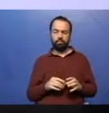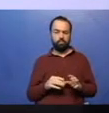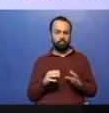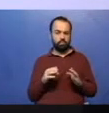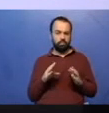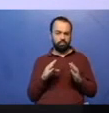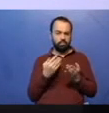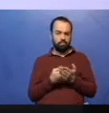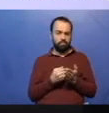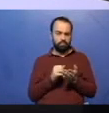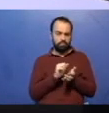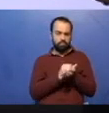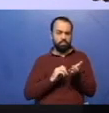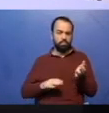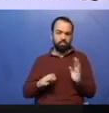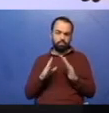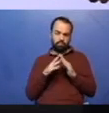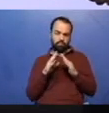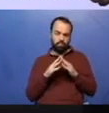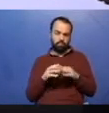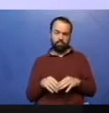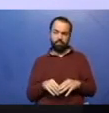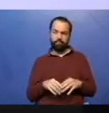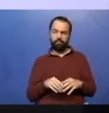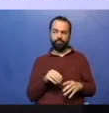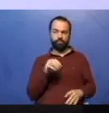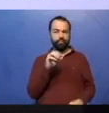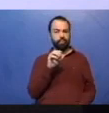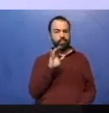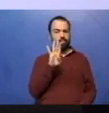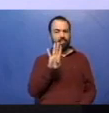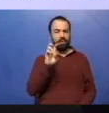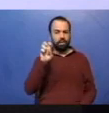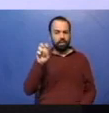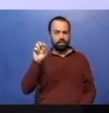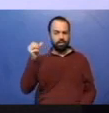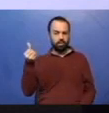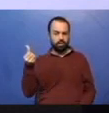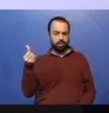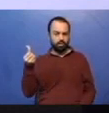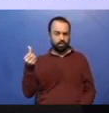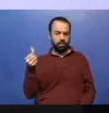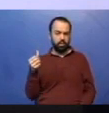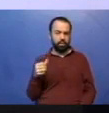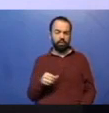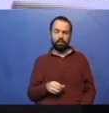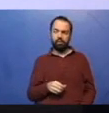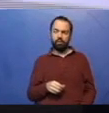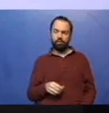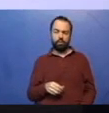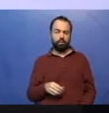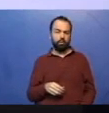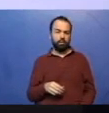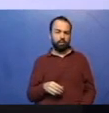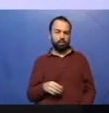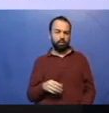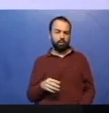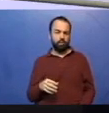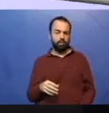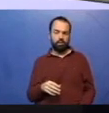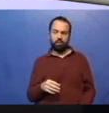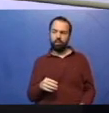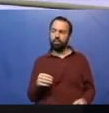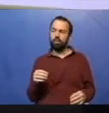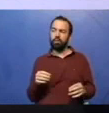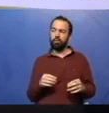Para Casa, que é fazer o exercício 4, 5 e 6 da página 279, que é toda a aula que nós falamos